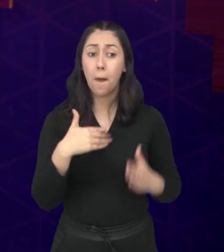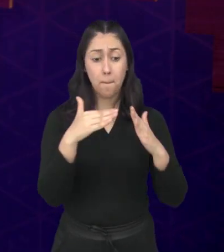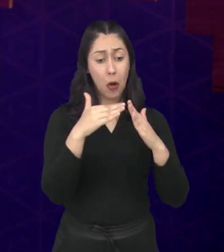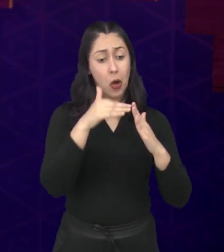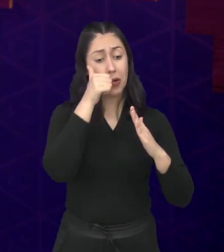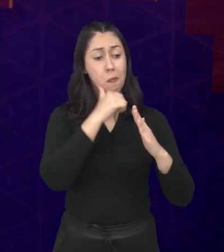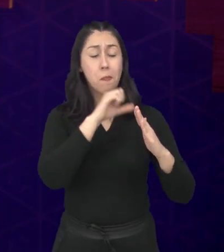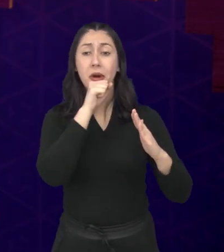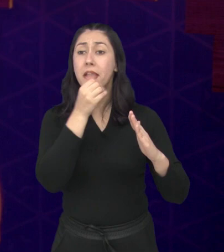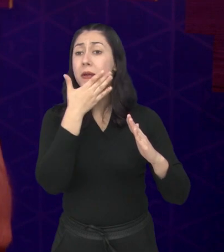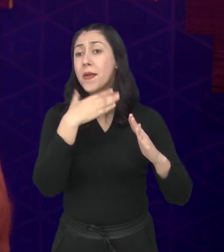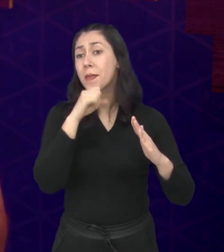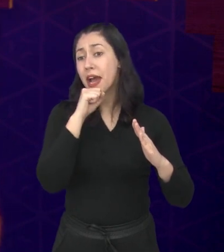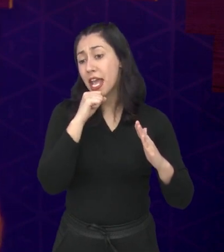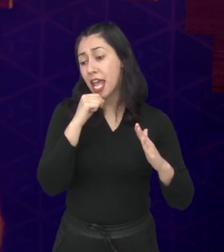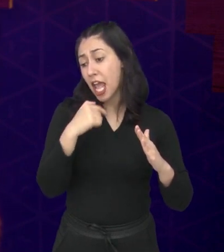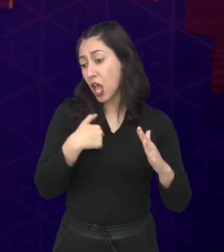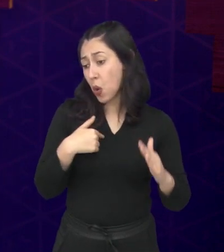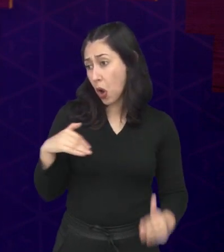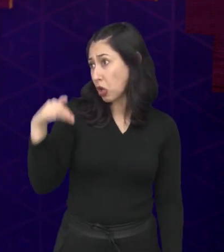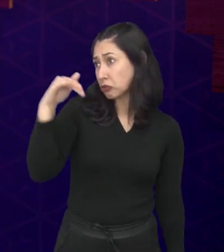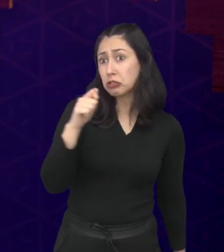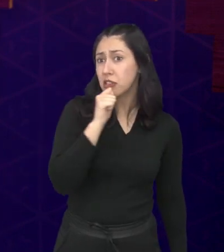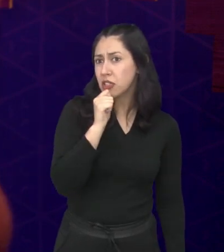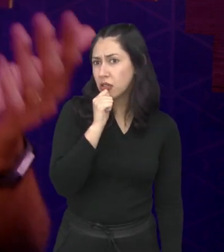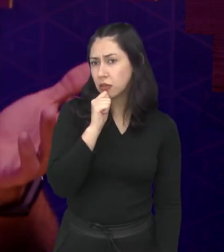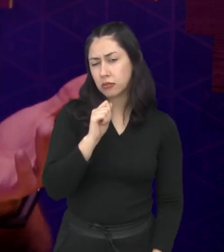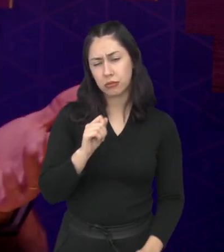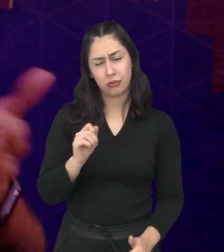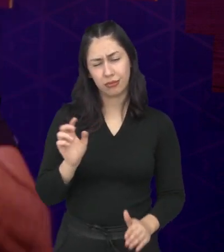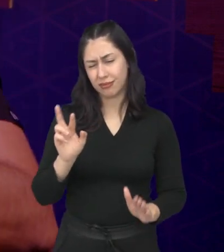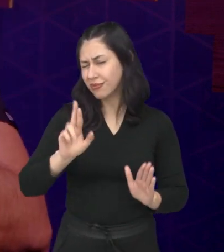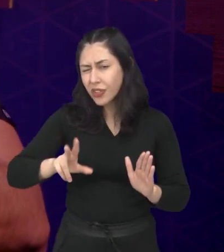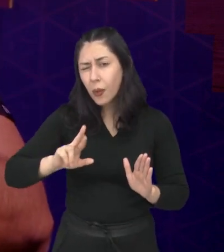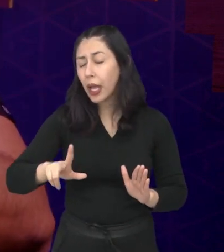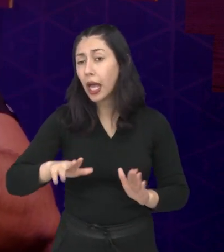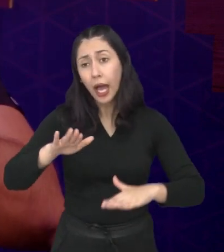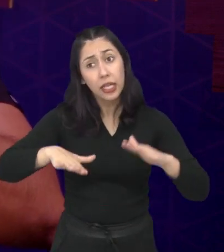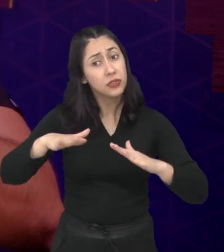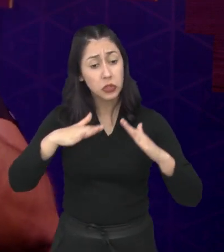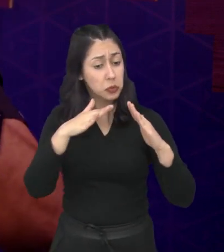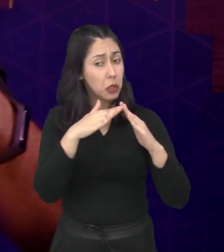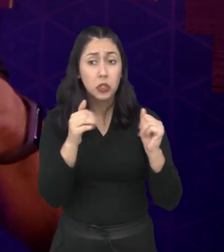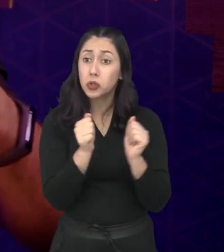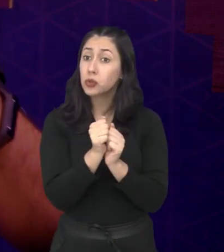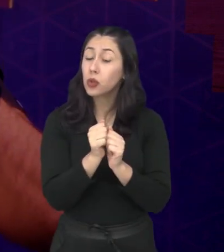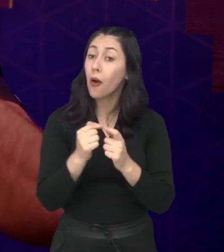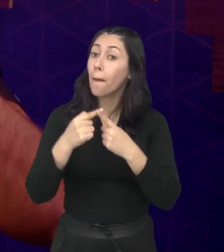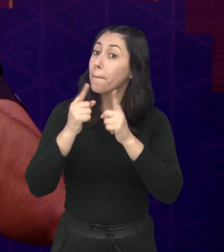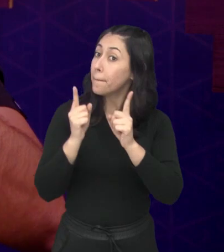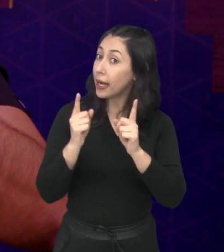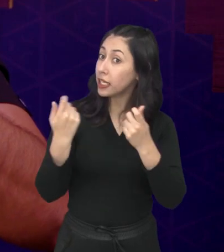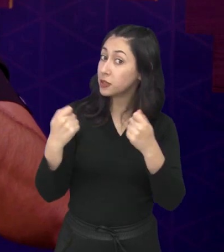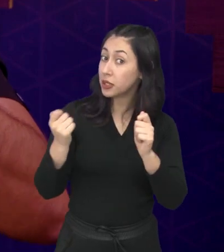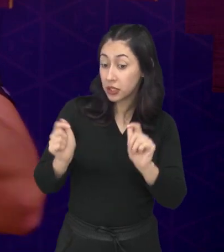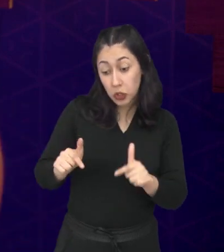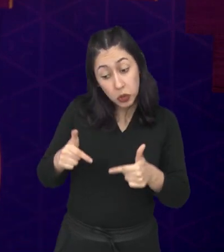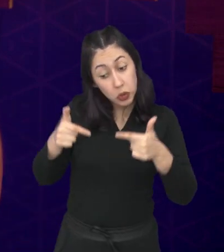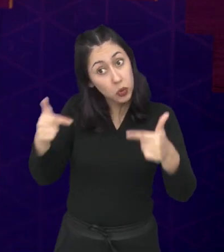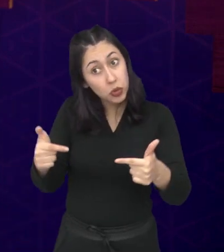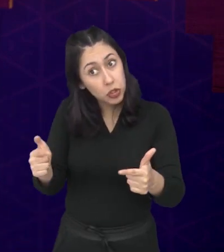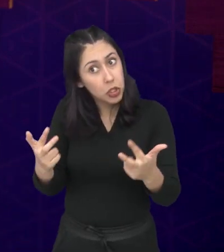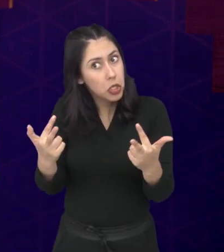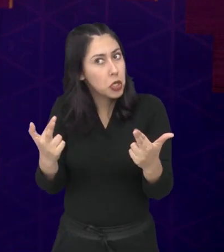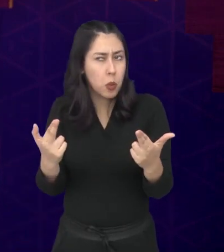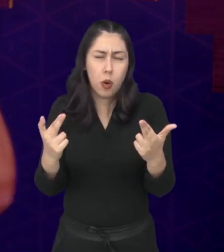adulto, beleza? Se você ainda mora com seus pais, pelo motivo que for, tudo bem. Você só vai precisar agir